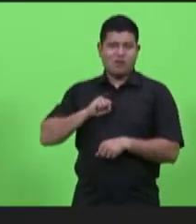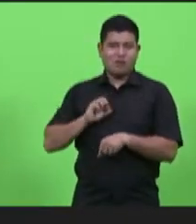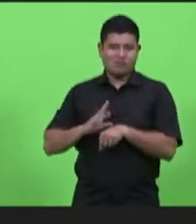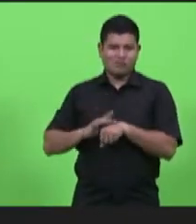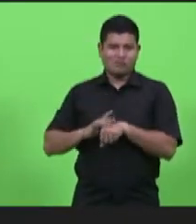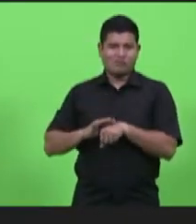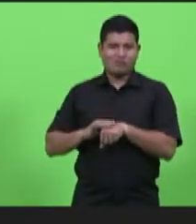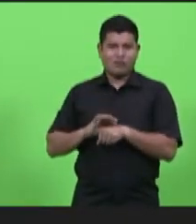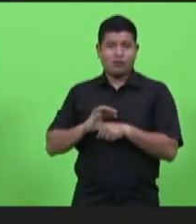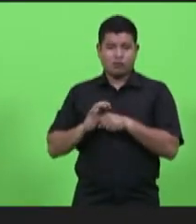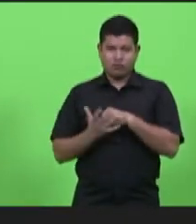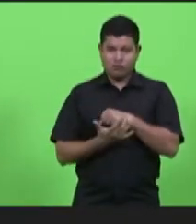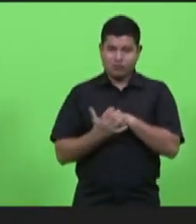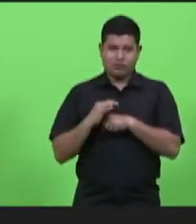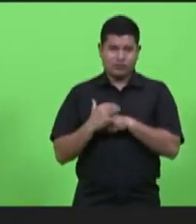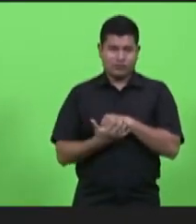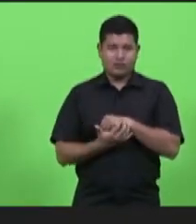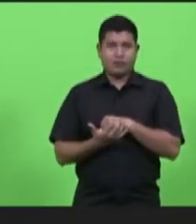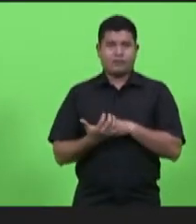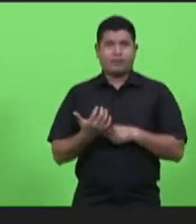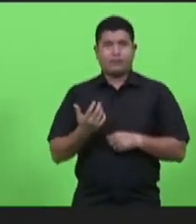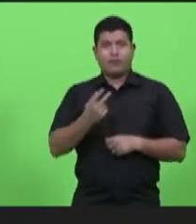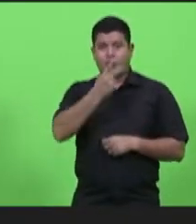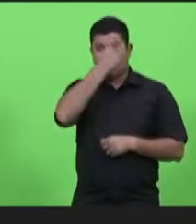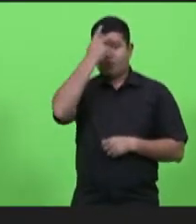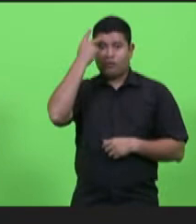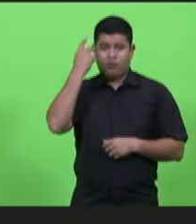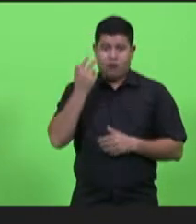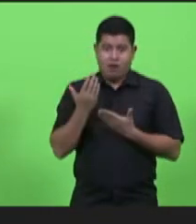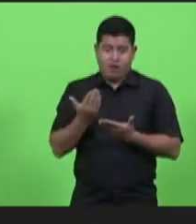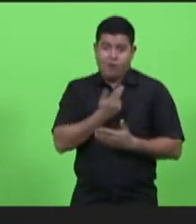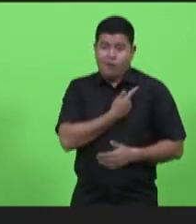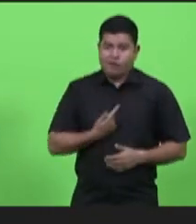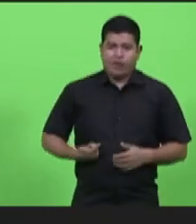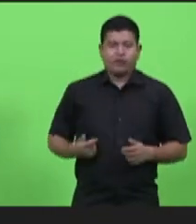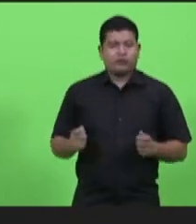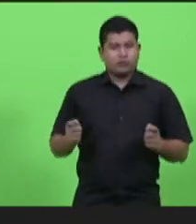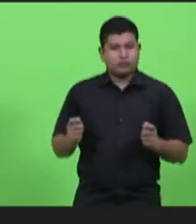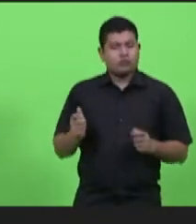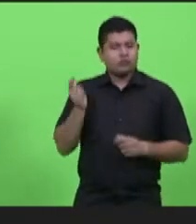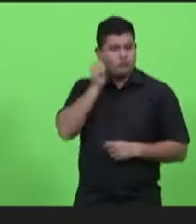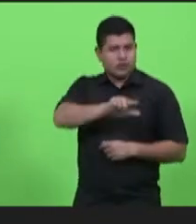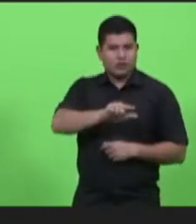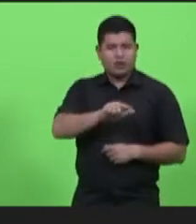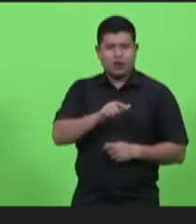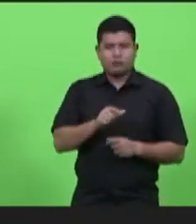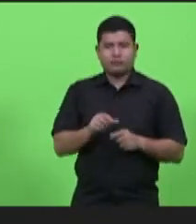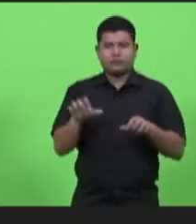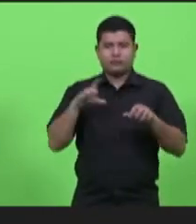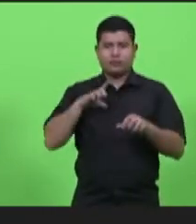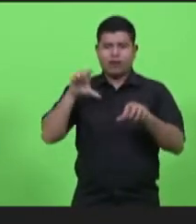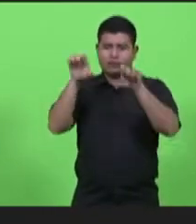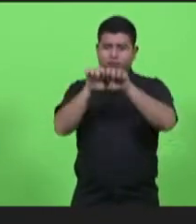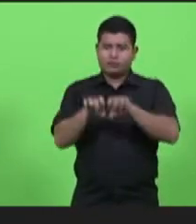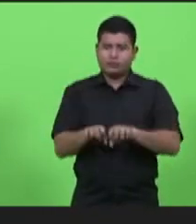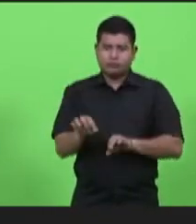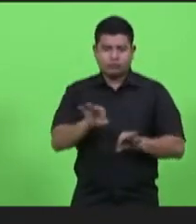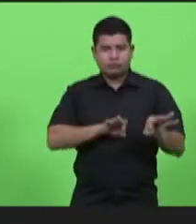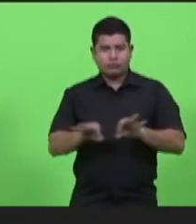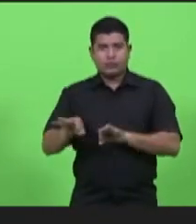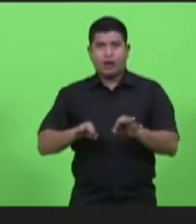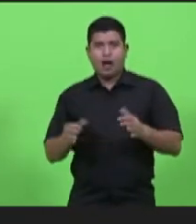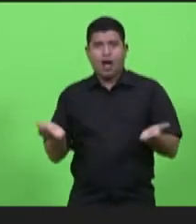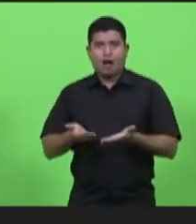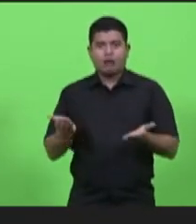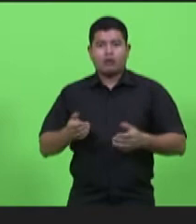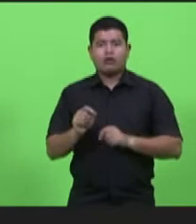esse tempo o governo teve para poder fazer toda essa estruturação. Então, o que é que as pessoas precisam de agora em diante? É os cuidados individuais,